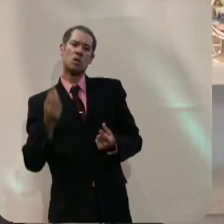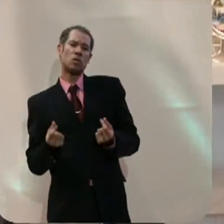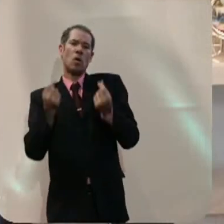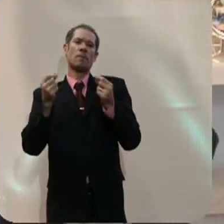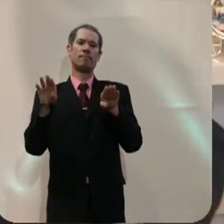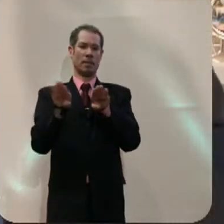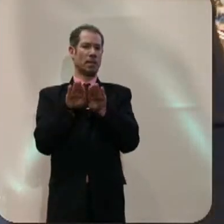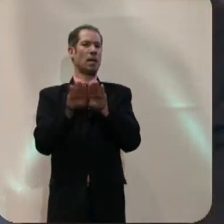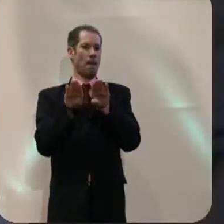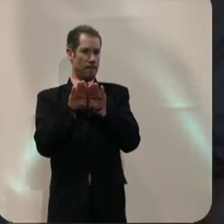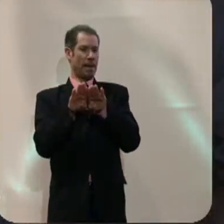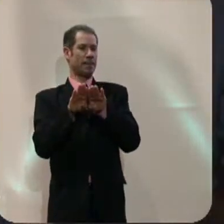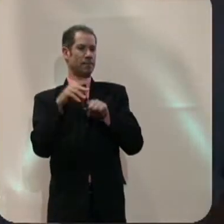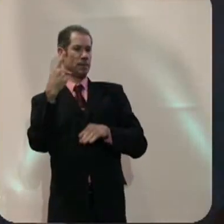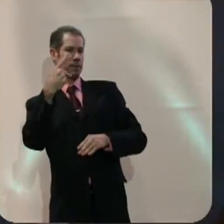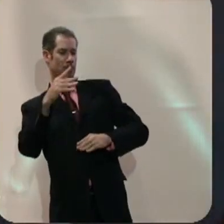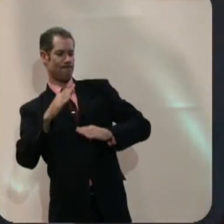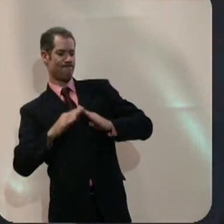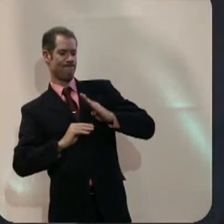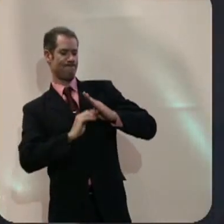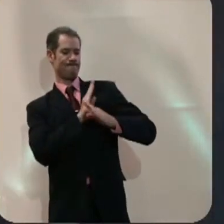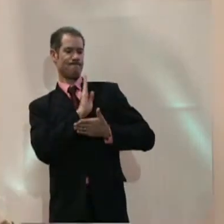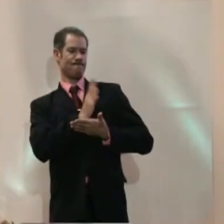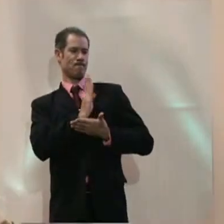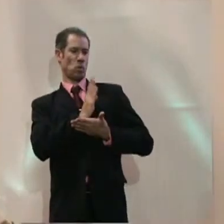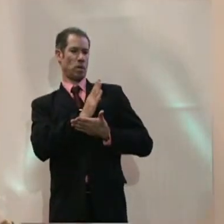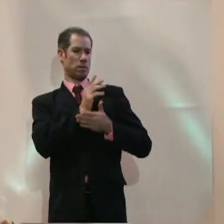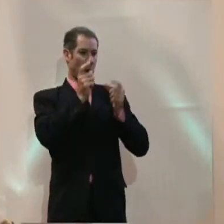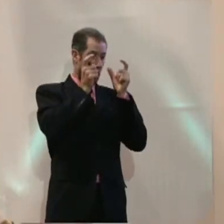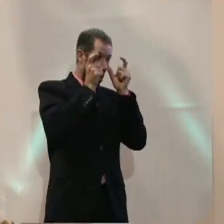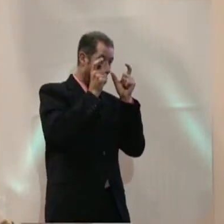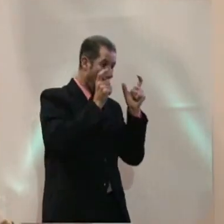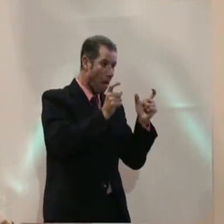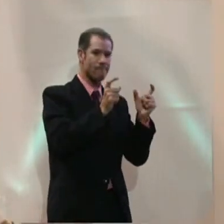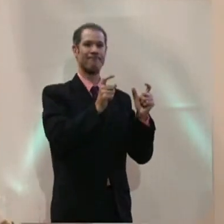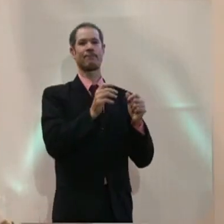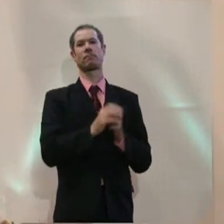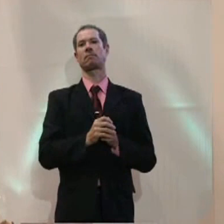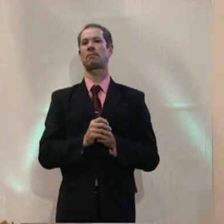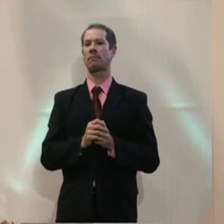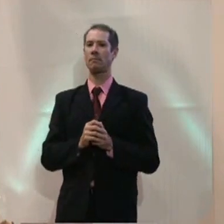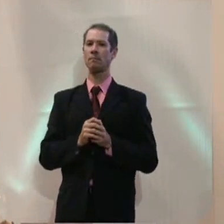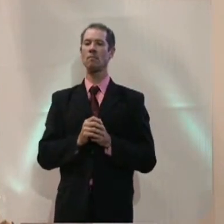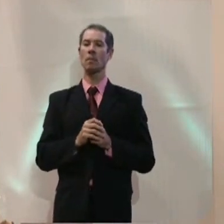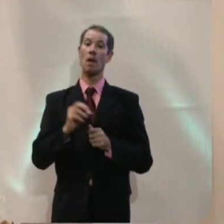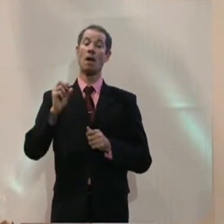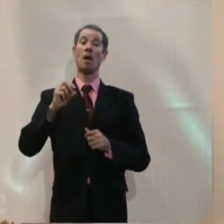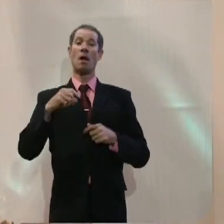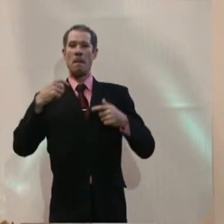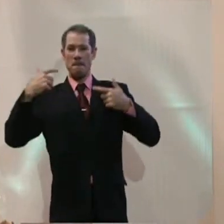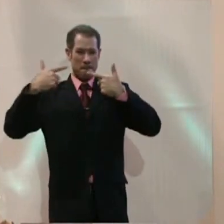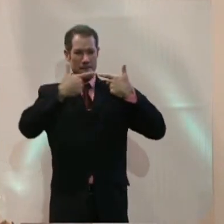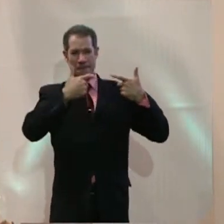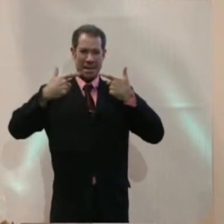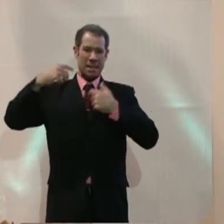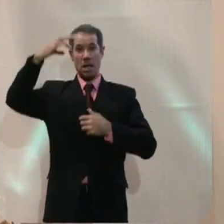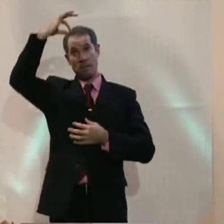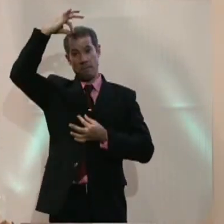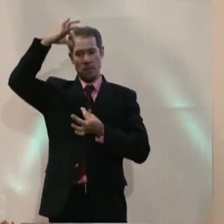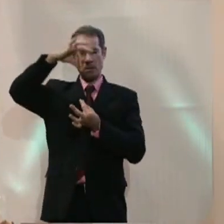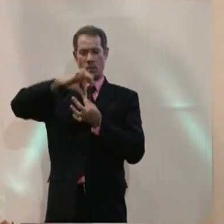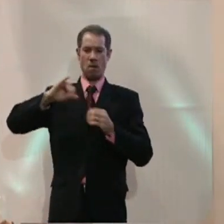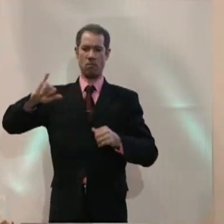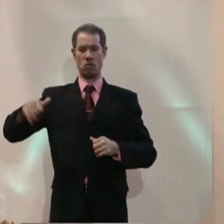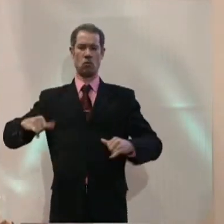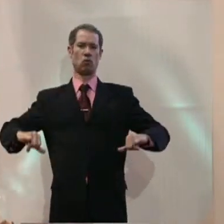aí também estará o seu coração. Um dos aspectos da batalha espiritual que Jó estava